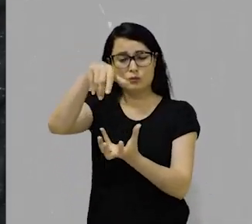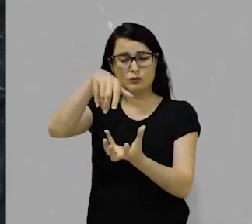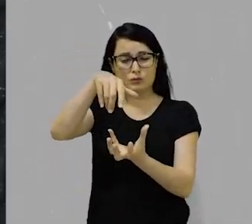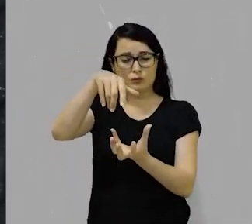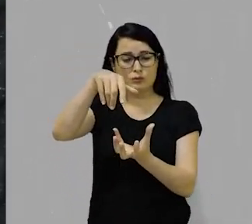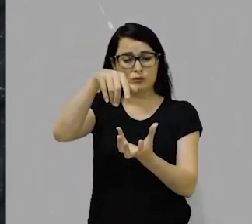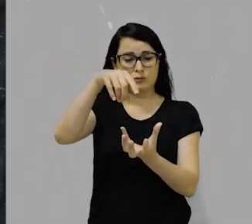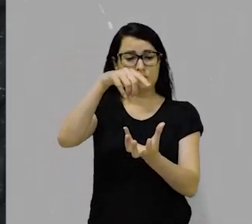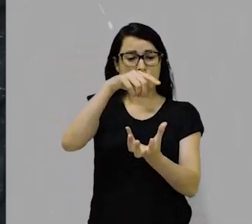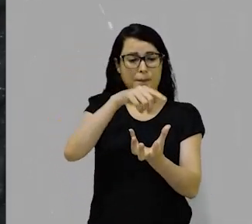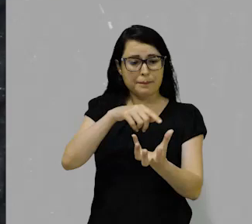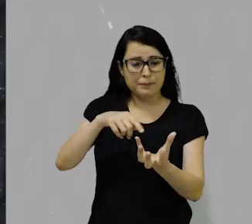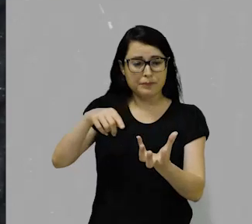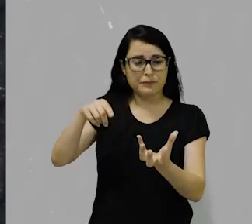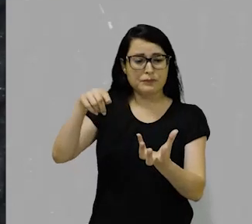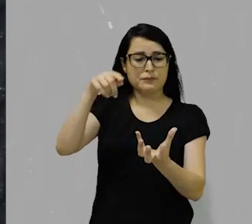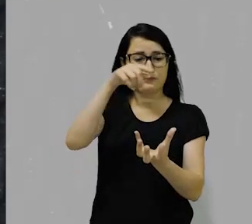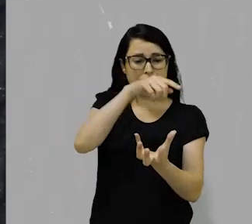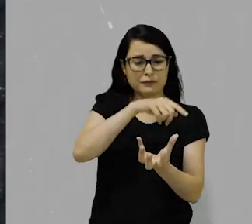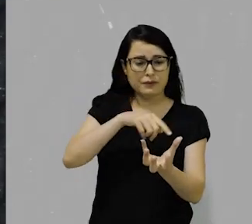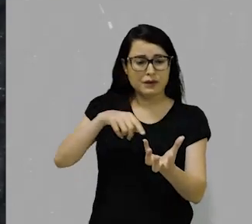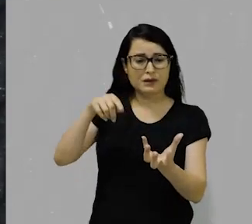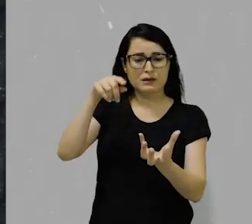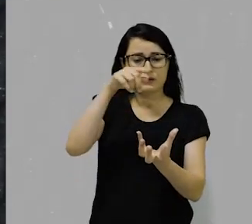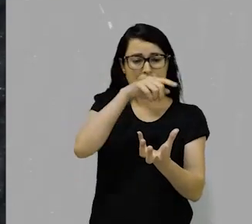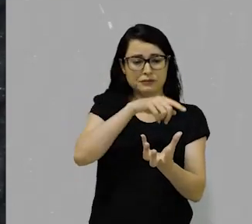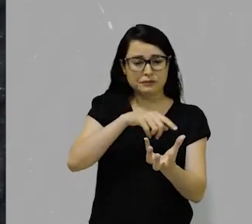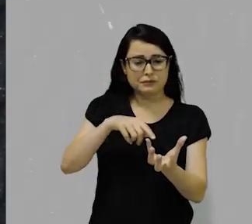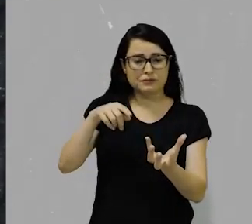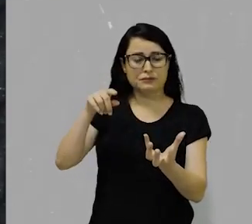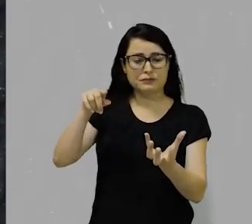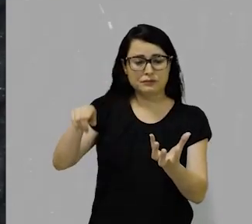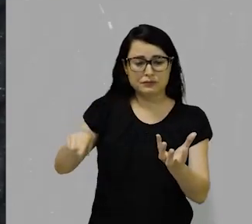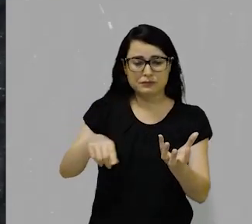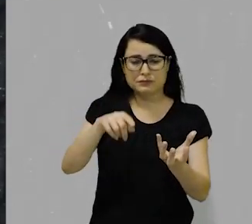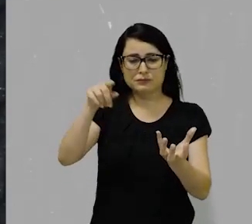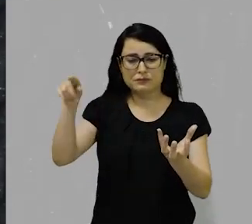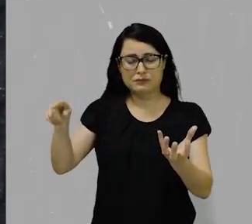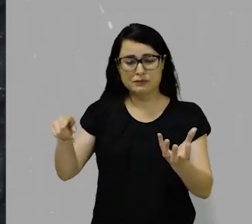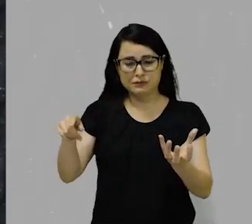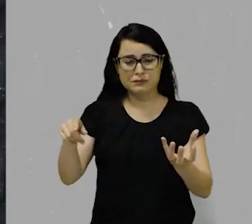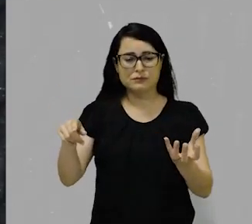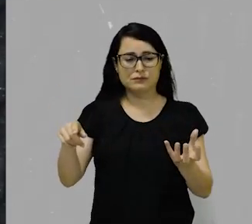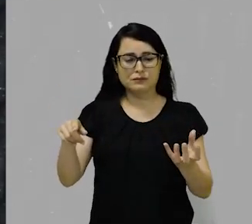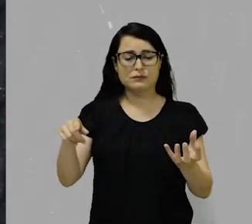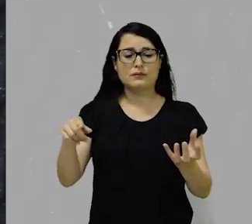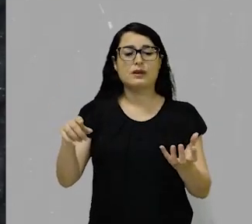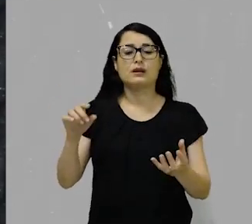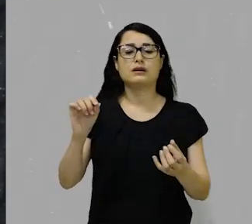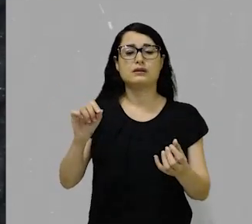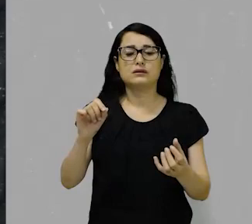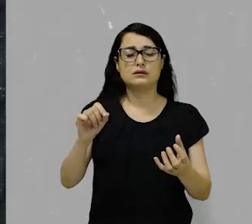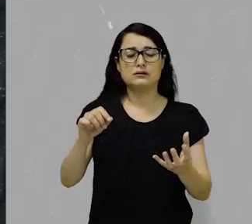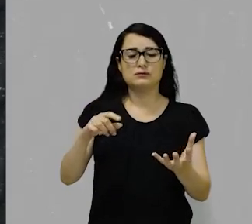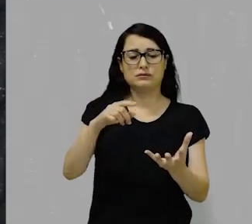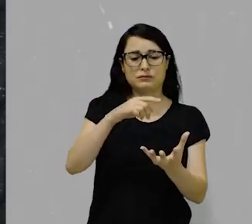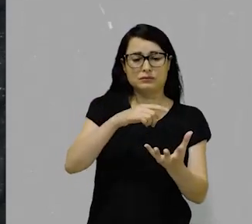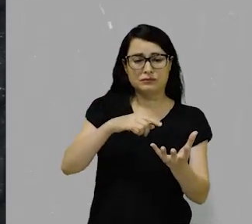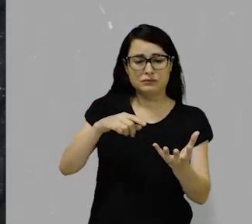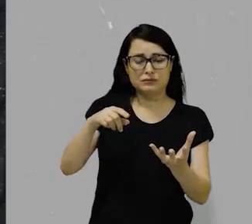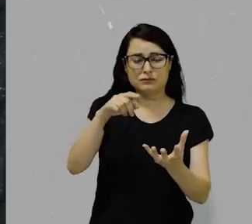de convecção, onde o material mais líquido e quente sobe, se